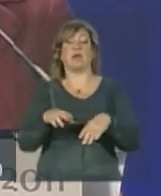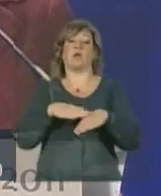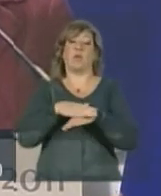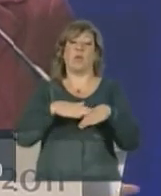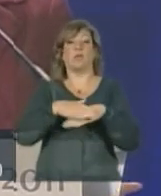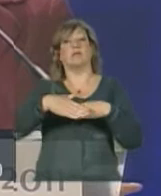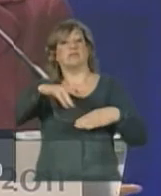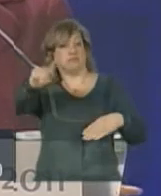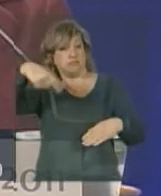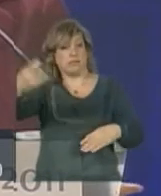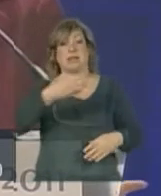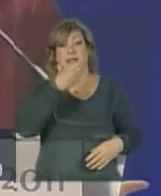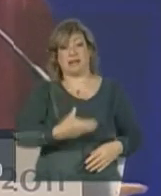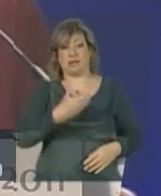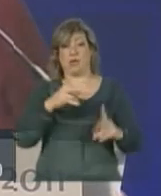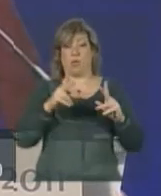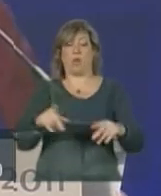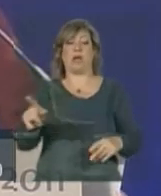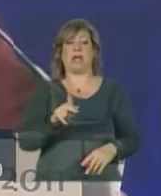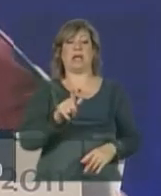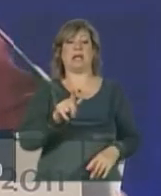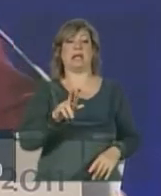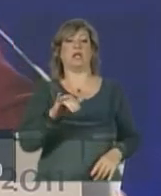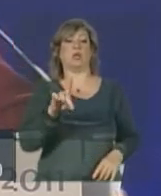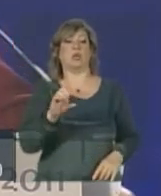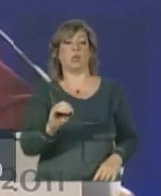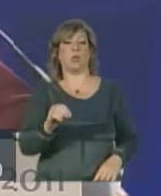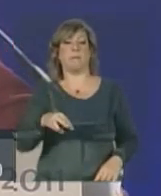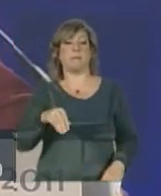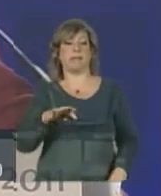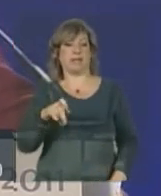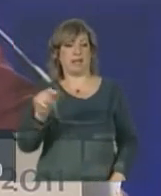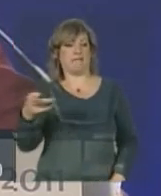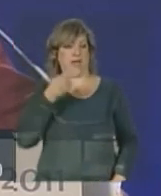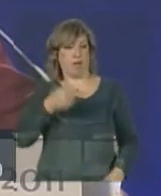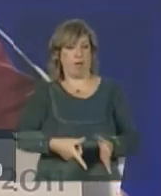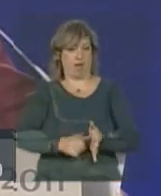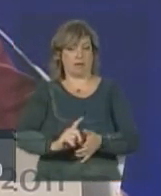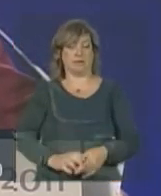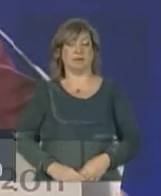em dezembro, como disse o Guido Mantega. Bom, e,